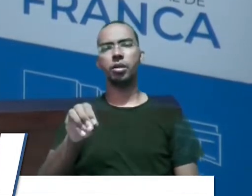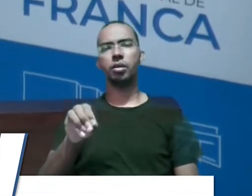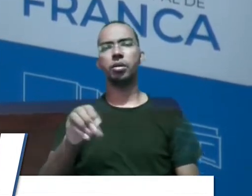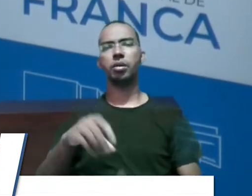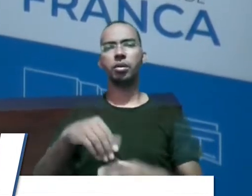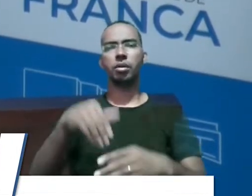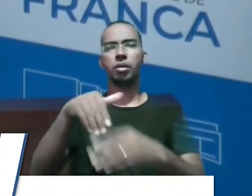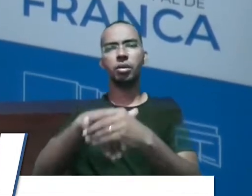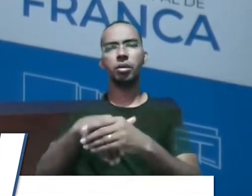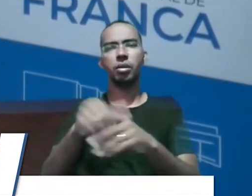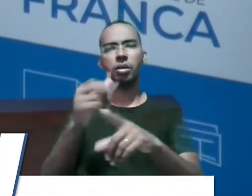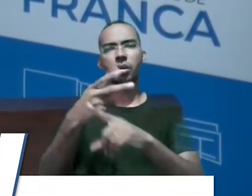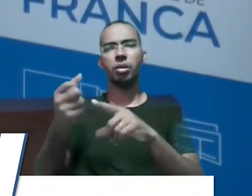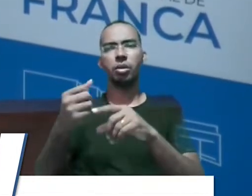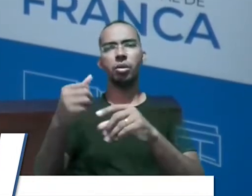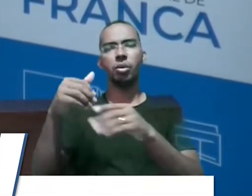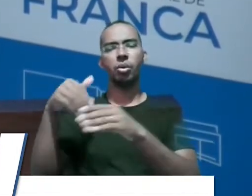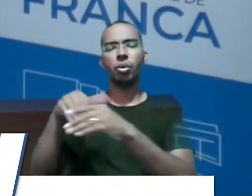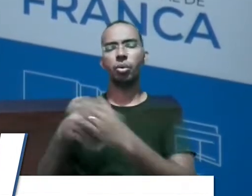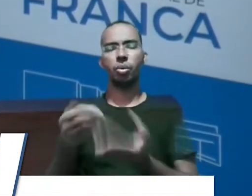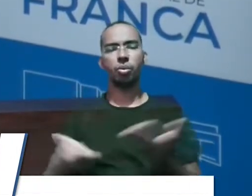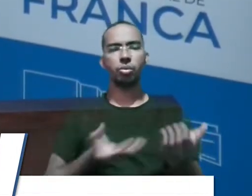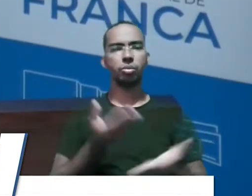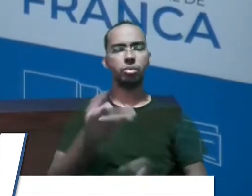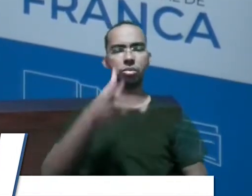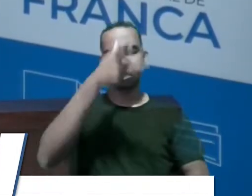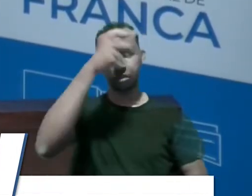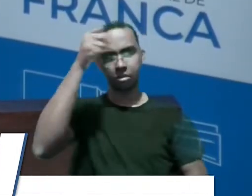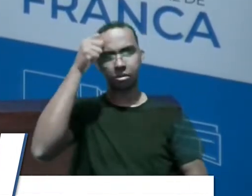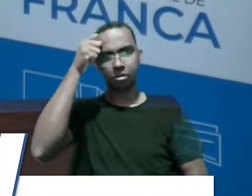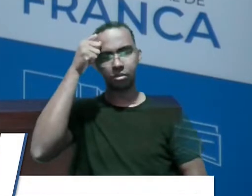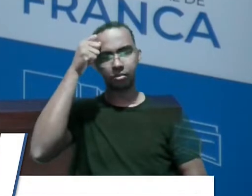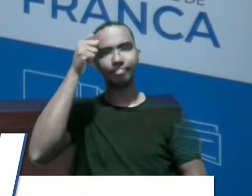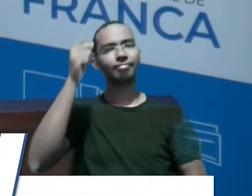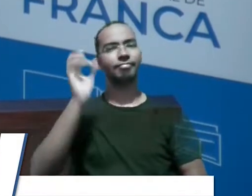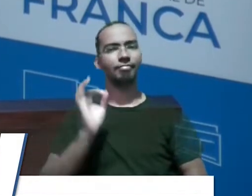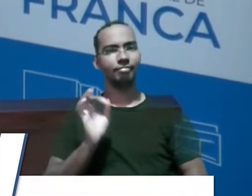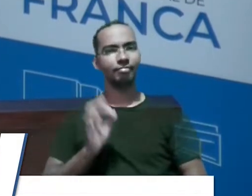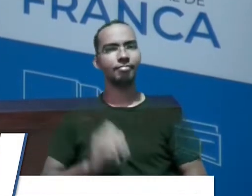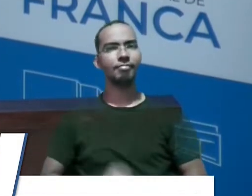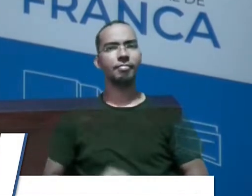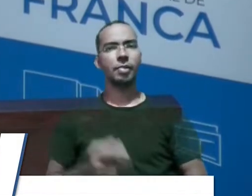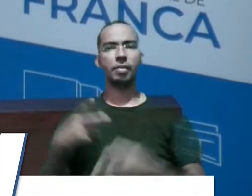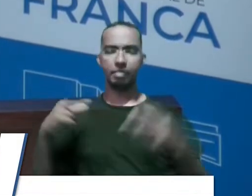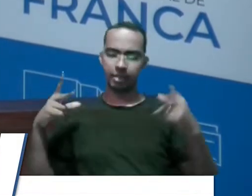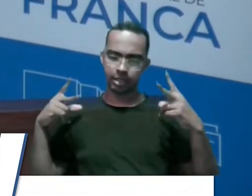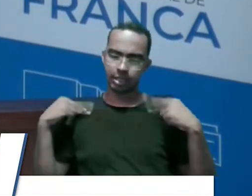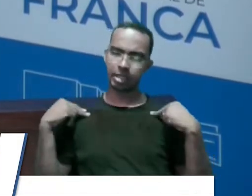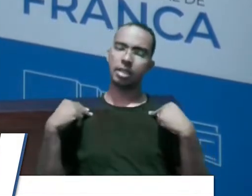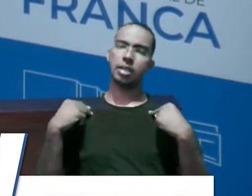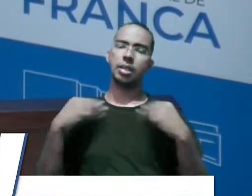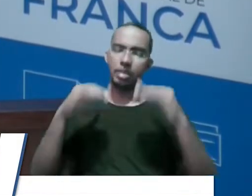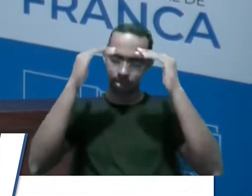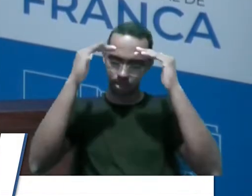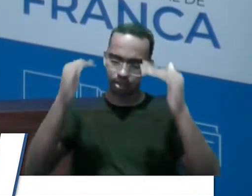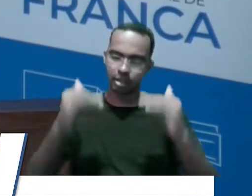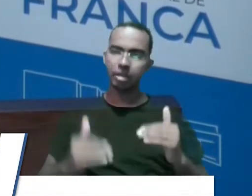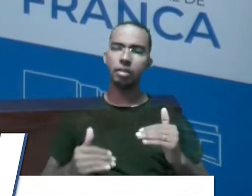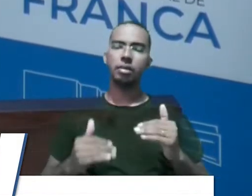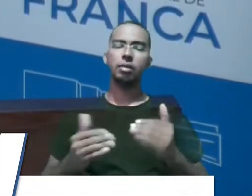ampla maioria dos servidores públicos municipais. E ele merece respeito nas tratativas que